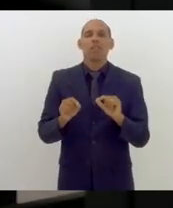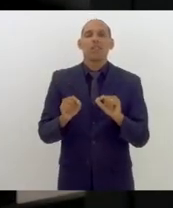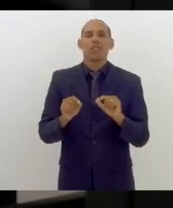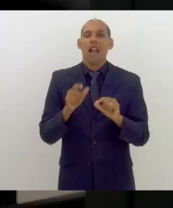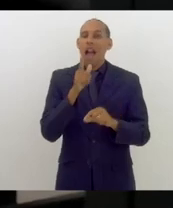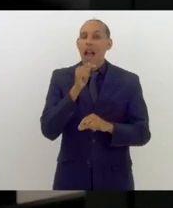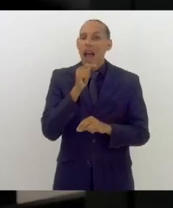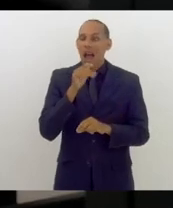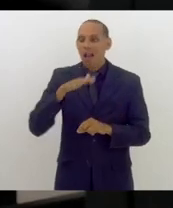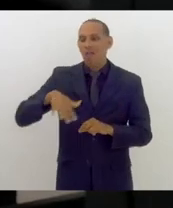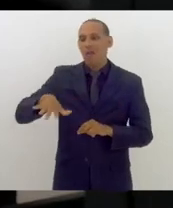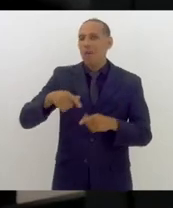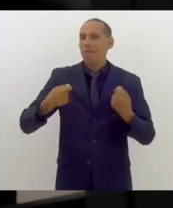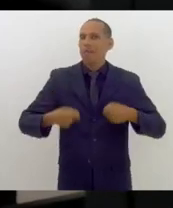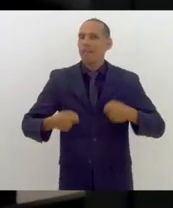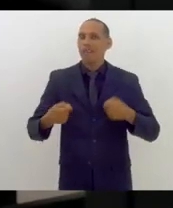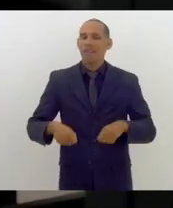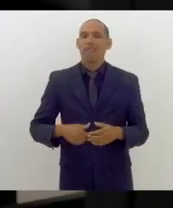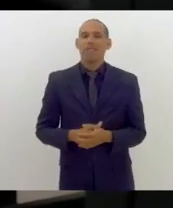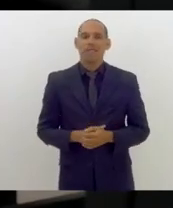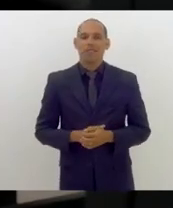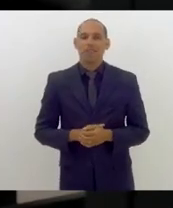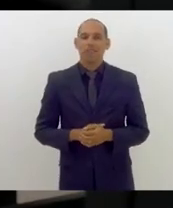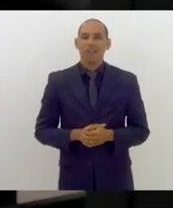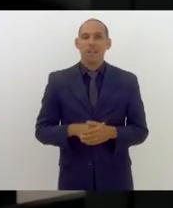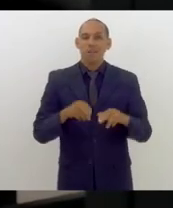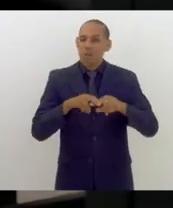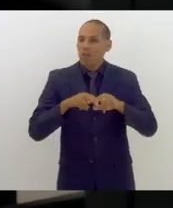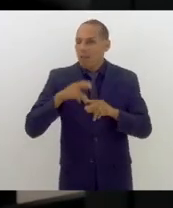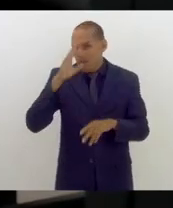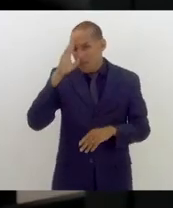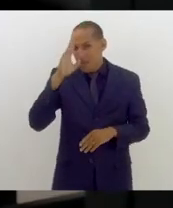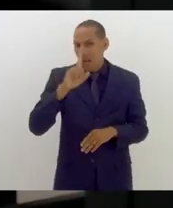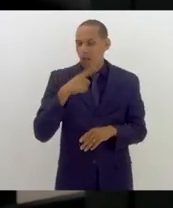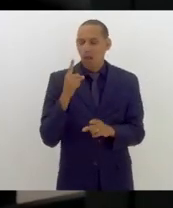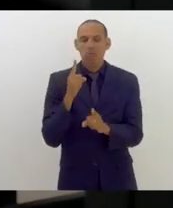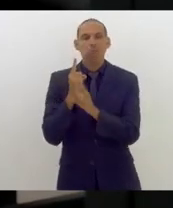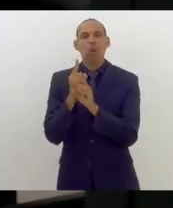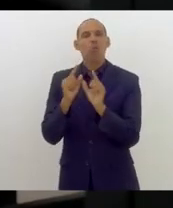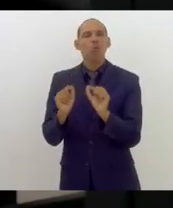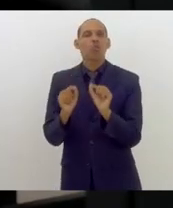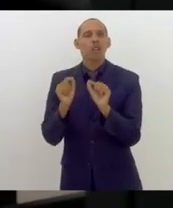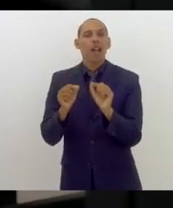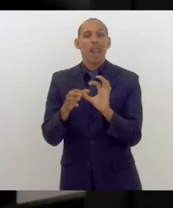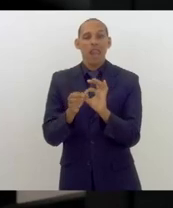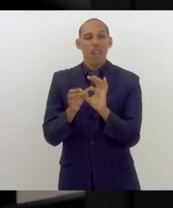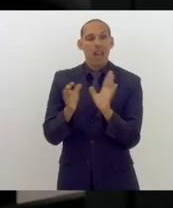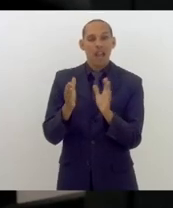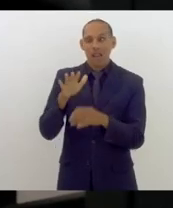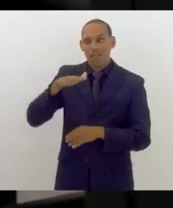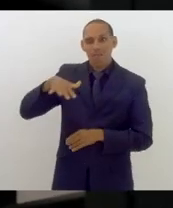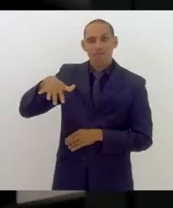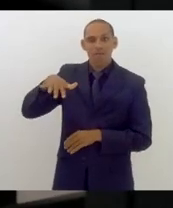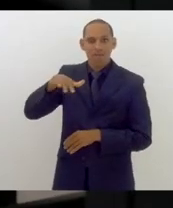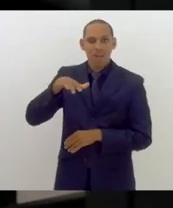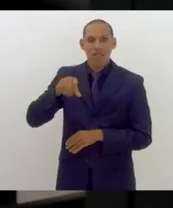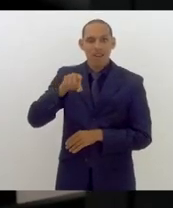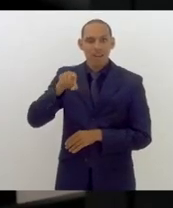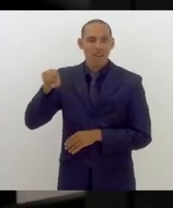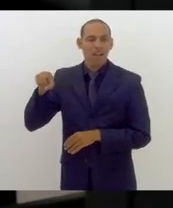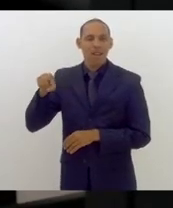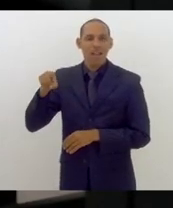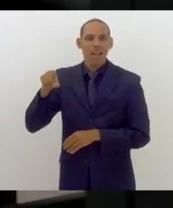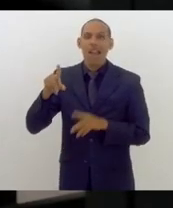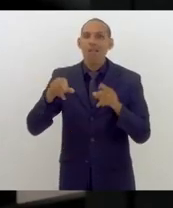hídrica do local e qual que é um dos principais motivos que foram identificados nessas ações os licenciamentos desses Empreendimentos são vistos